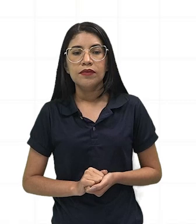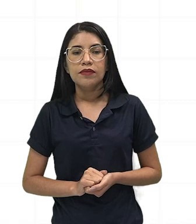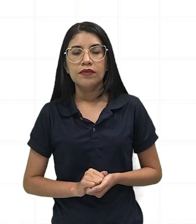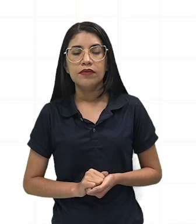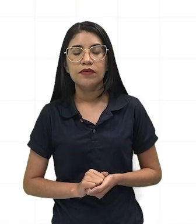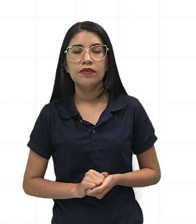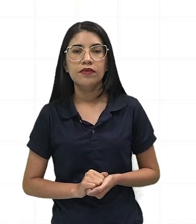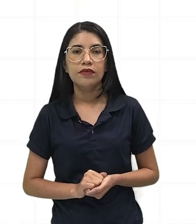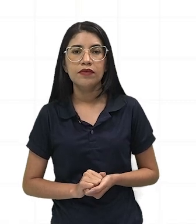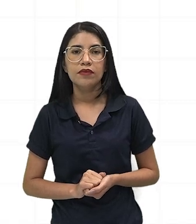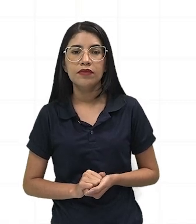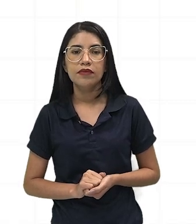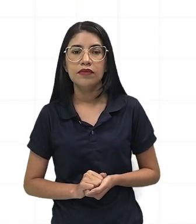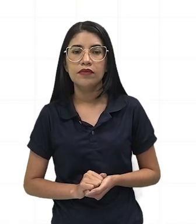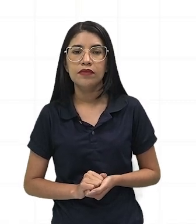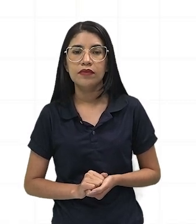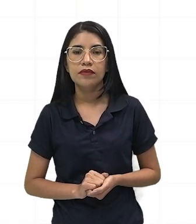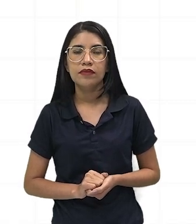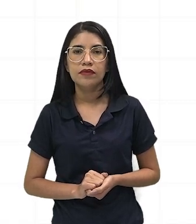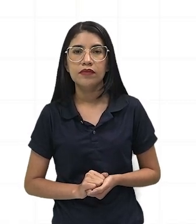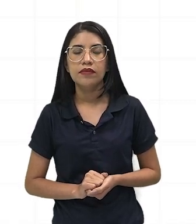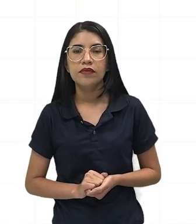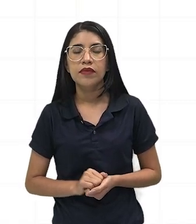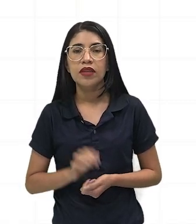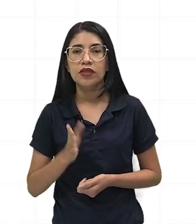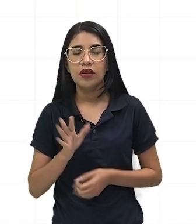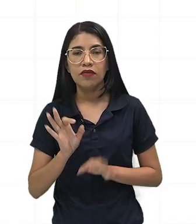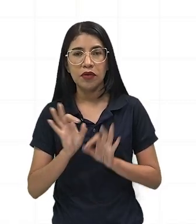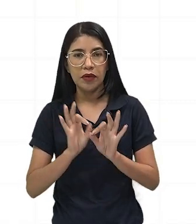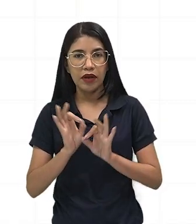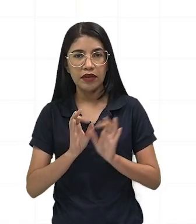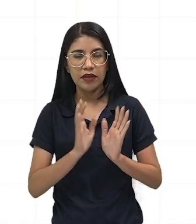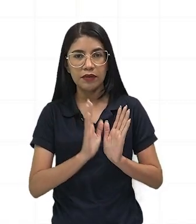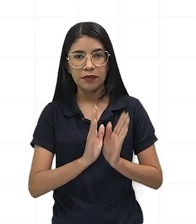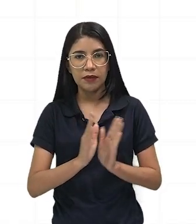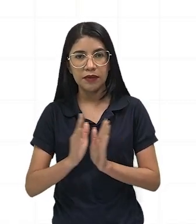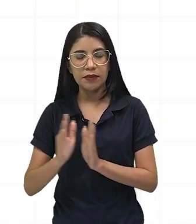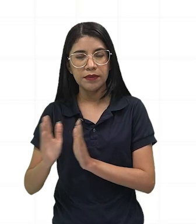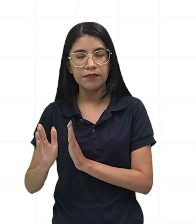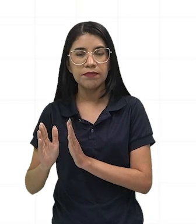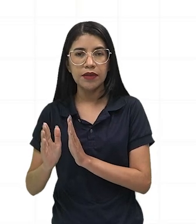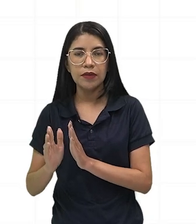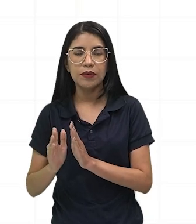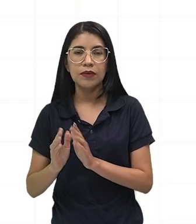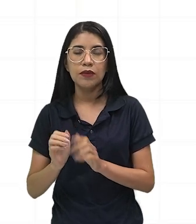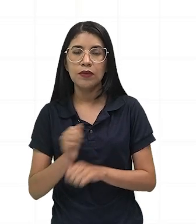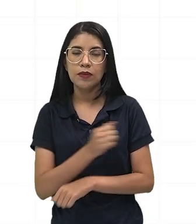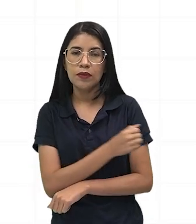Né? Já foi colocado aqui até numa sequência alfabética.